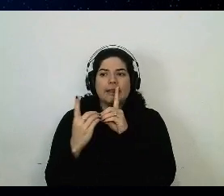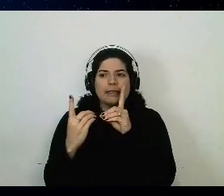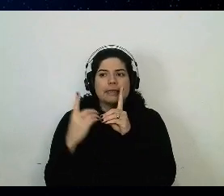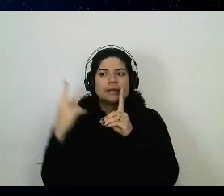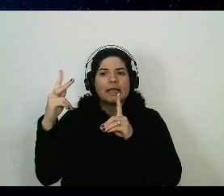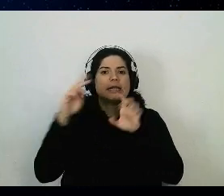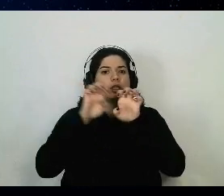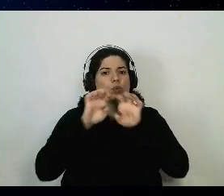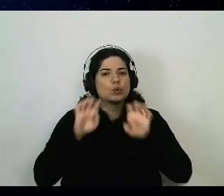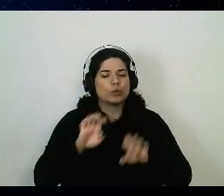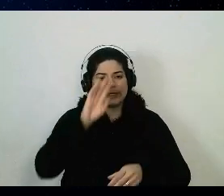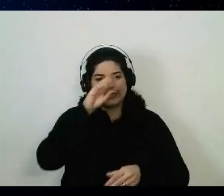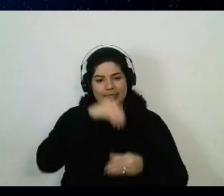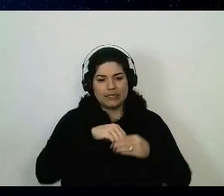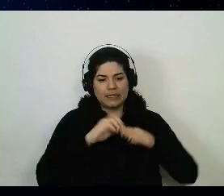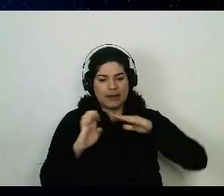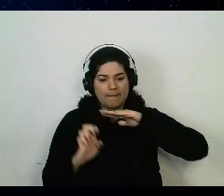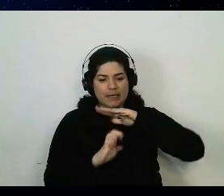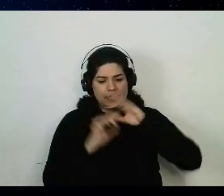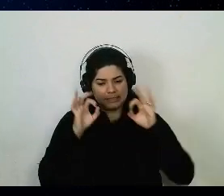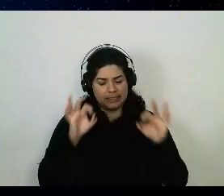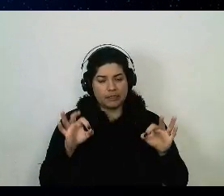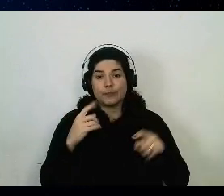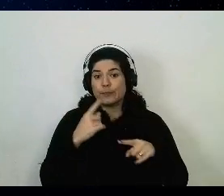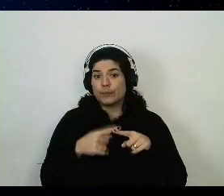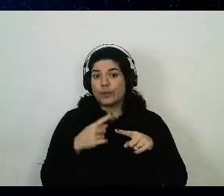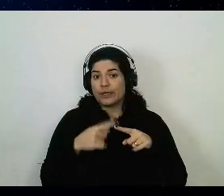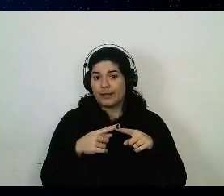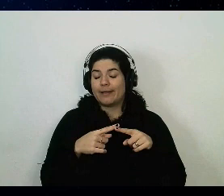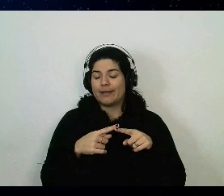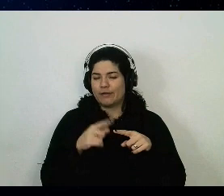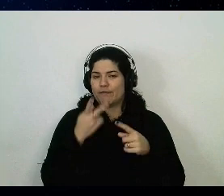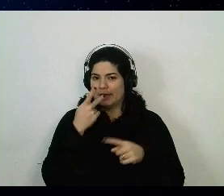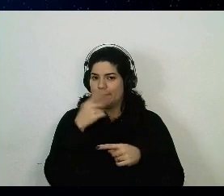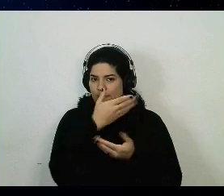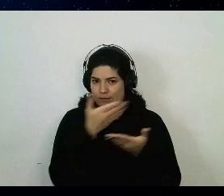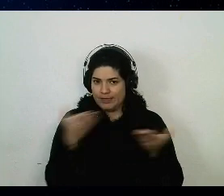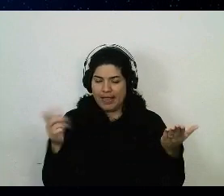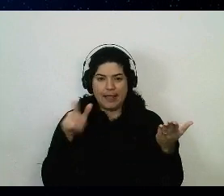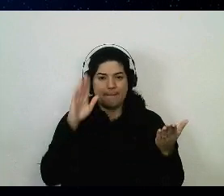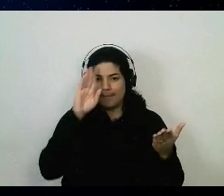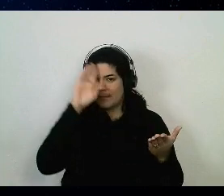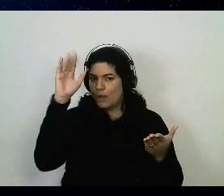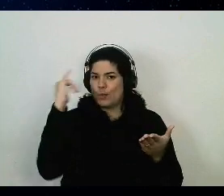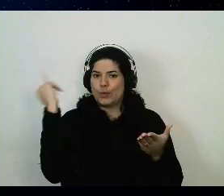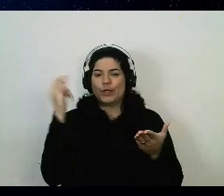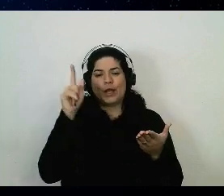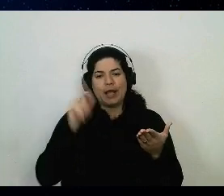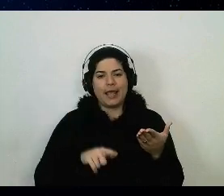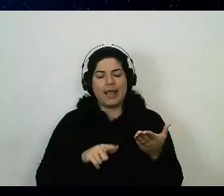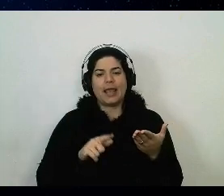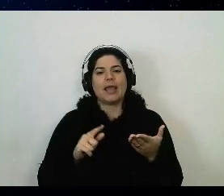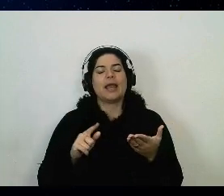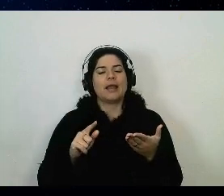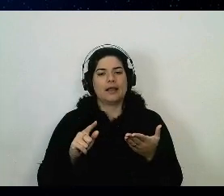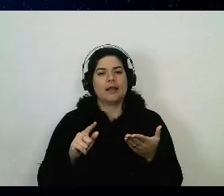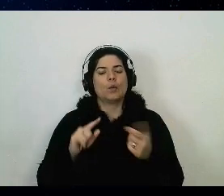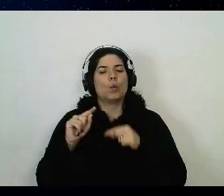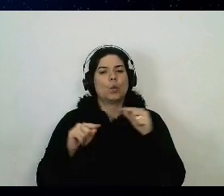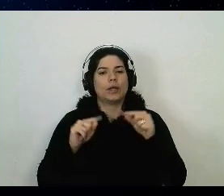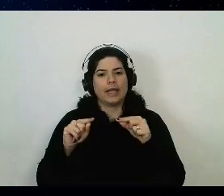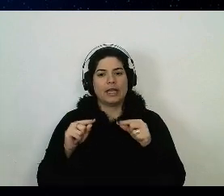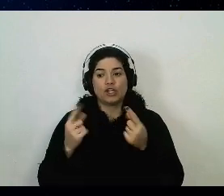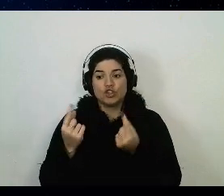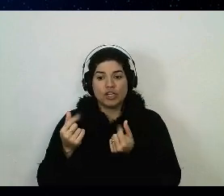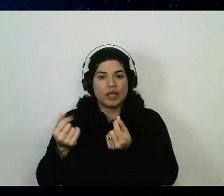tenho dentro da minha empresa, né? No final do dia, como eu falei para vocês, gente, só importa o ponteiro que mexe. E aí cabe nós, estrategicamente,